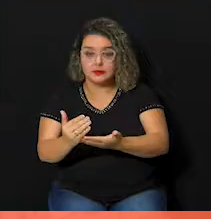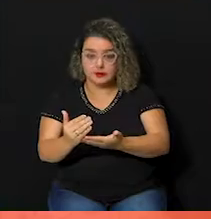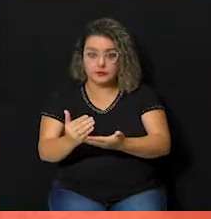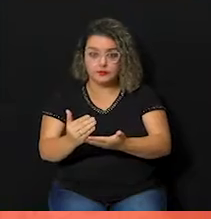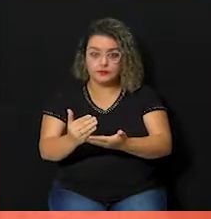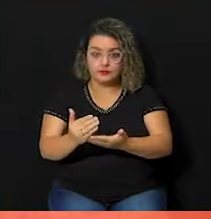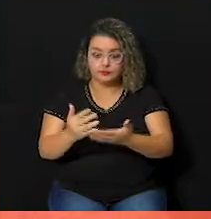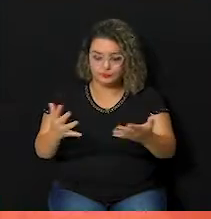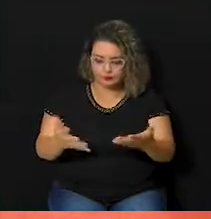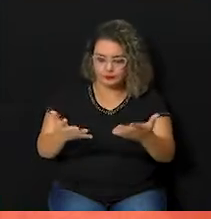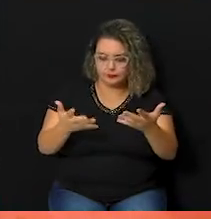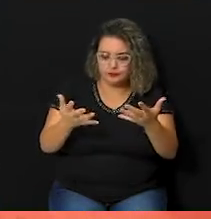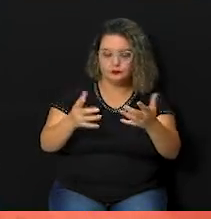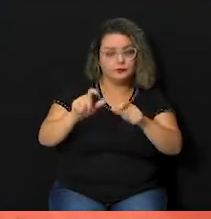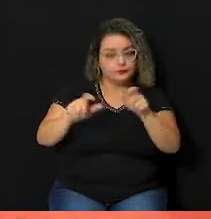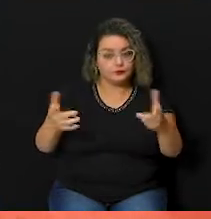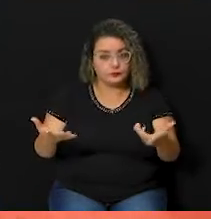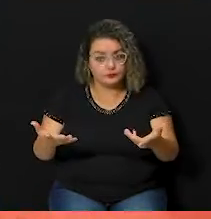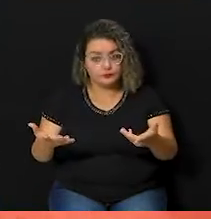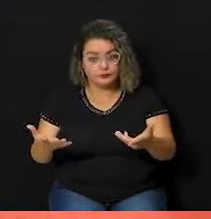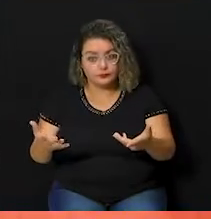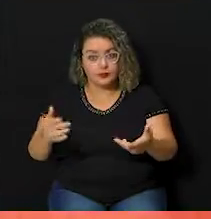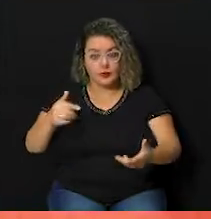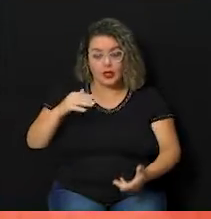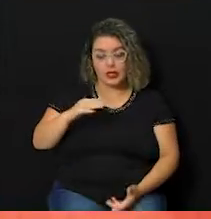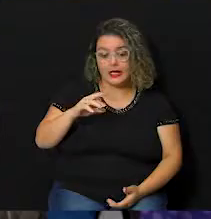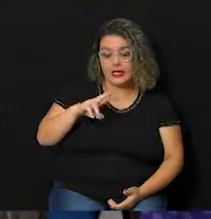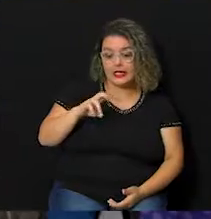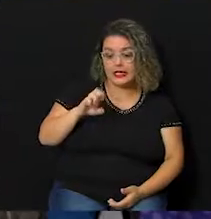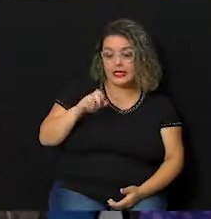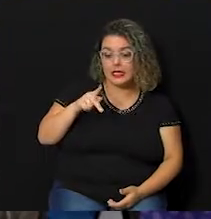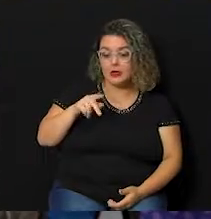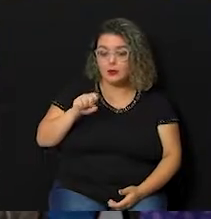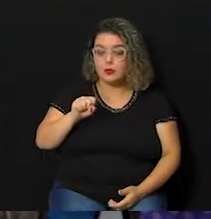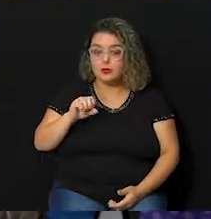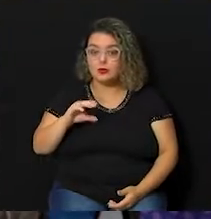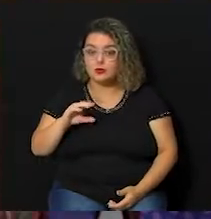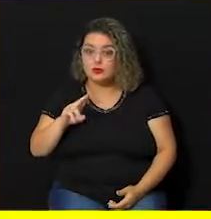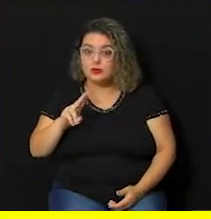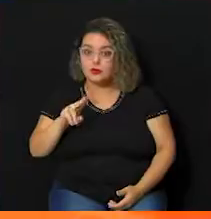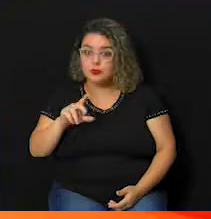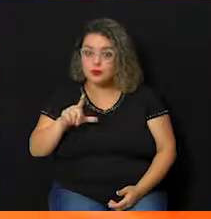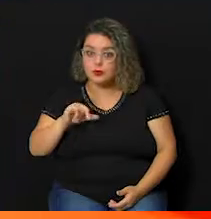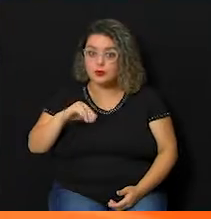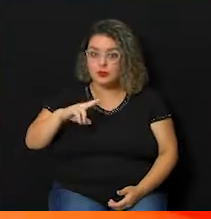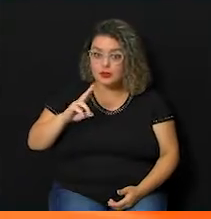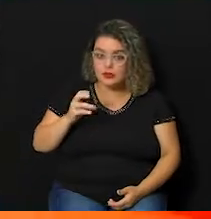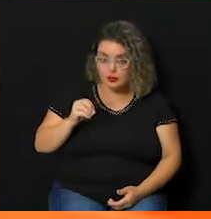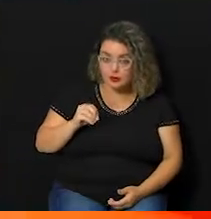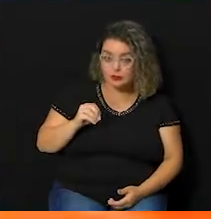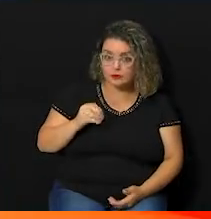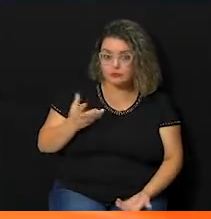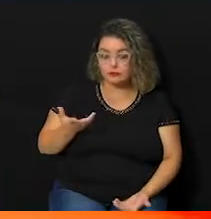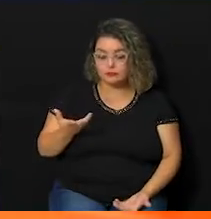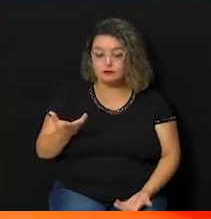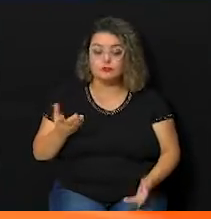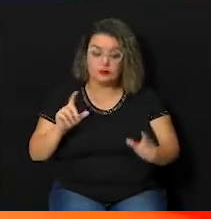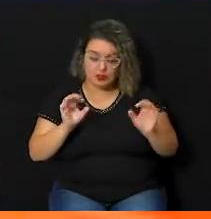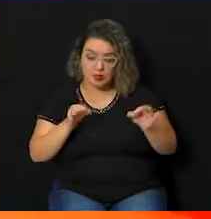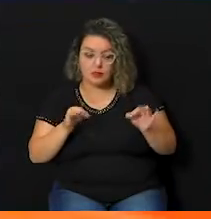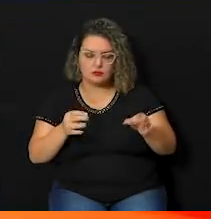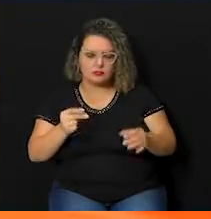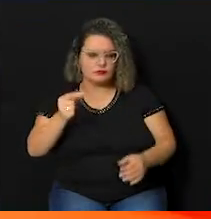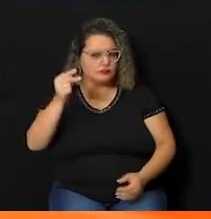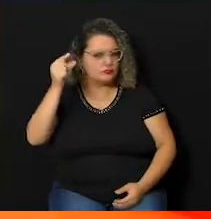essa introdução para o público do Crepusculinho, certo? Certo. Então, o Crepusculinho foi uma tirinha que eu fiz há muito tempo